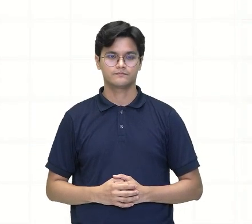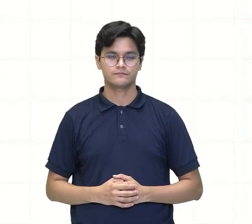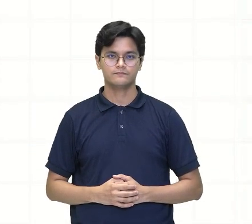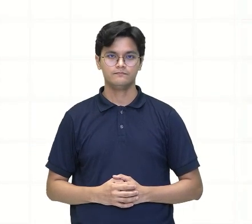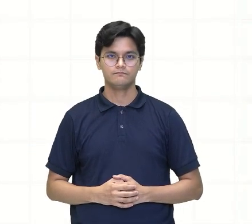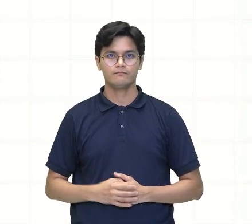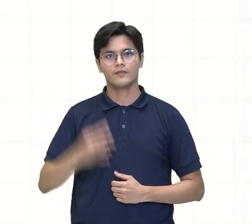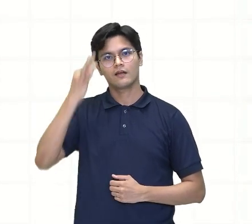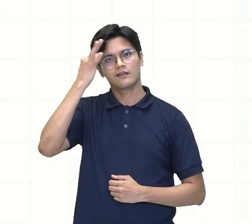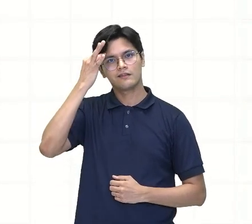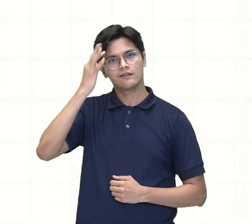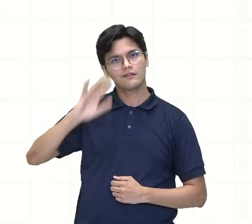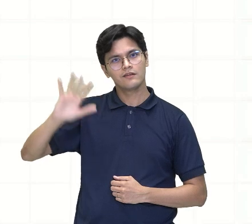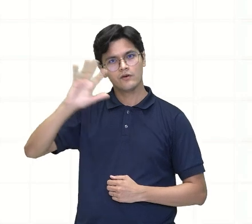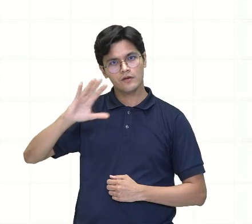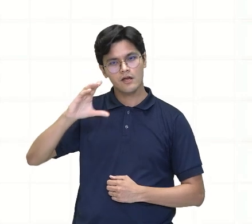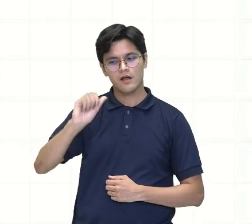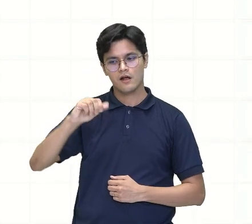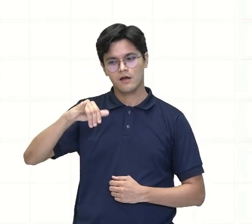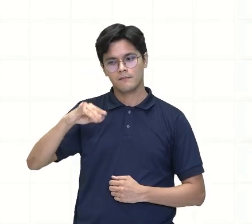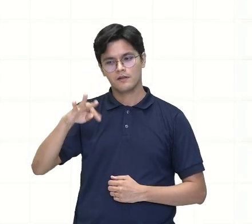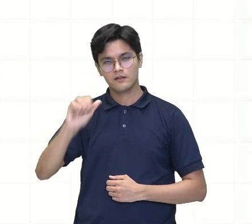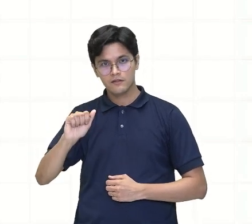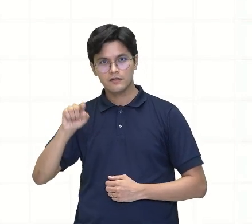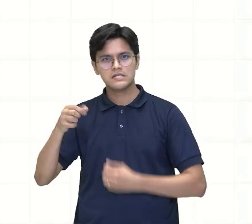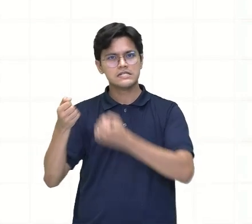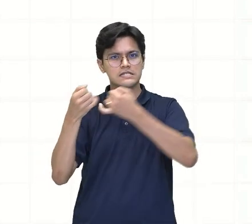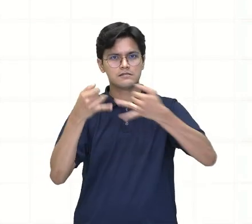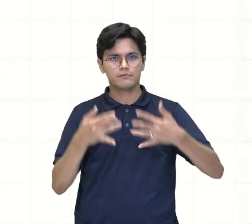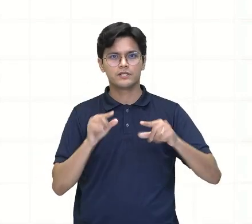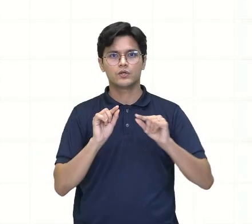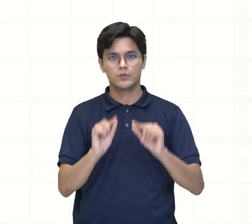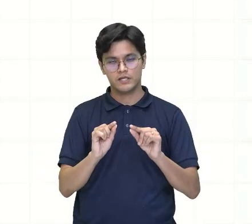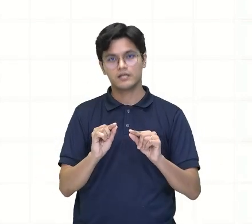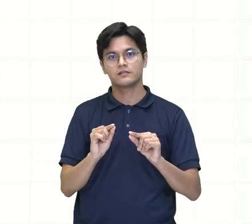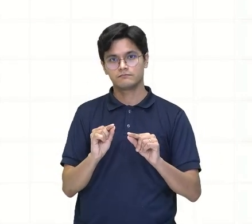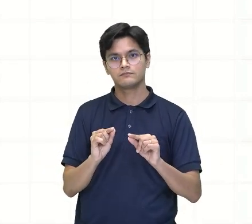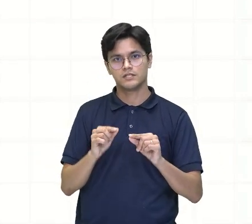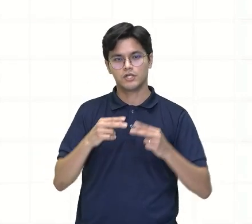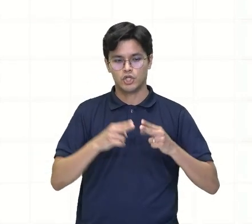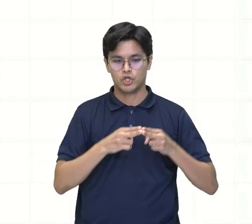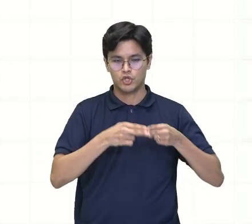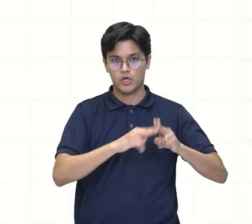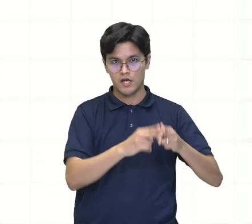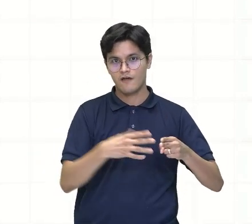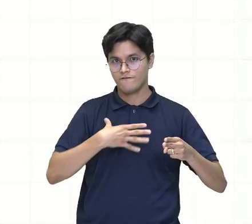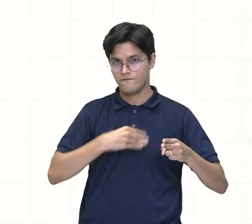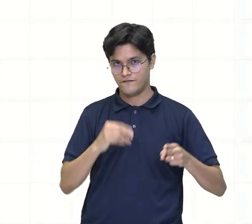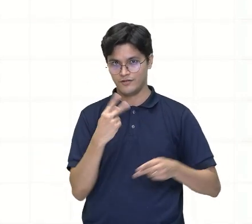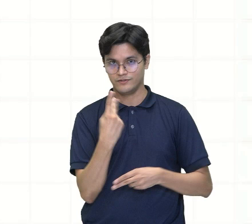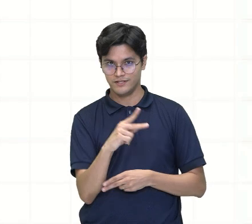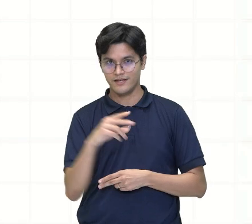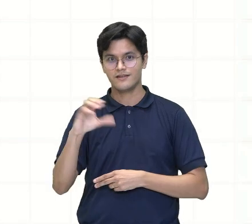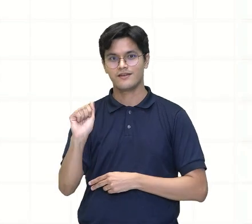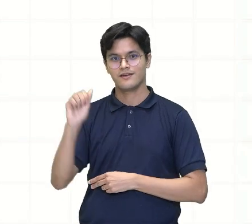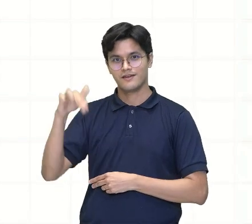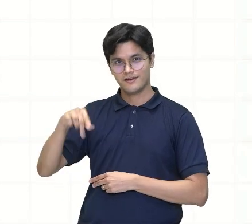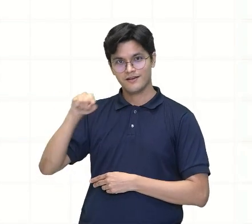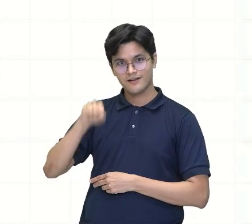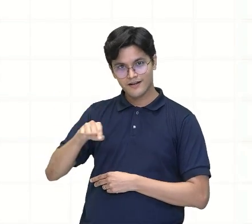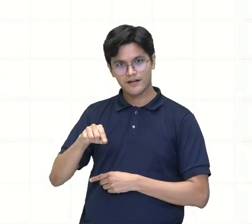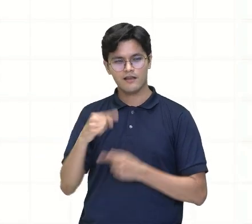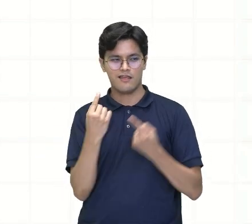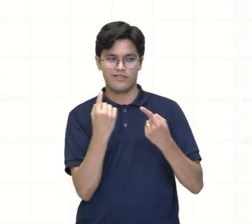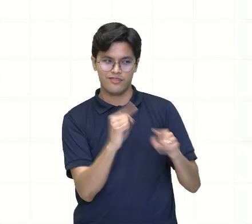a teoria camita afirma de forma categórica que o filho de Noé, Cã, teria zombado do pai